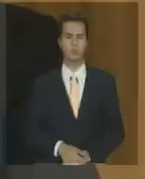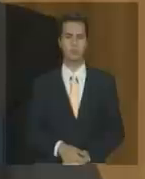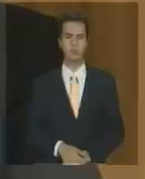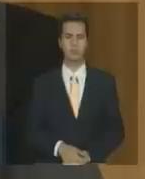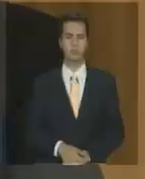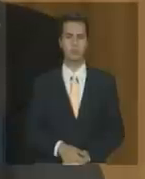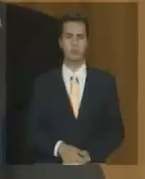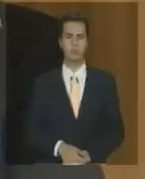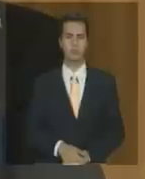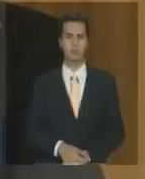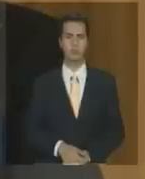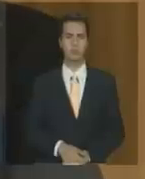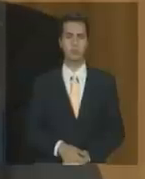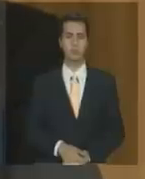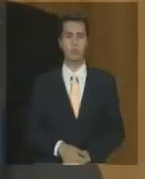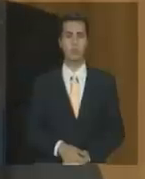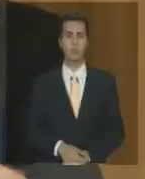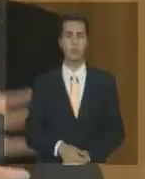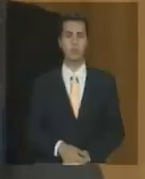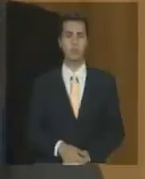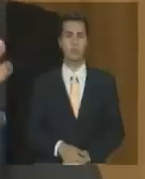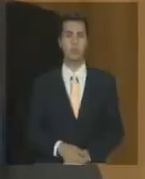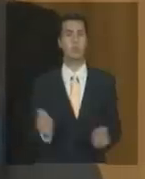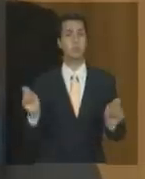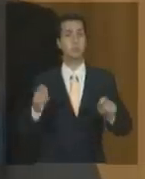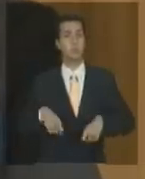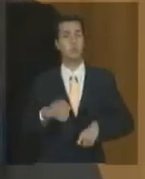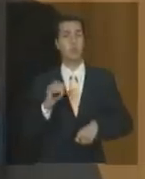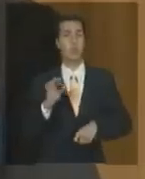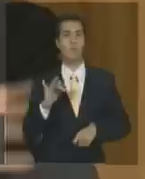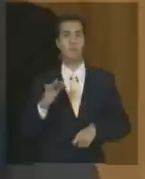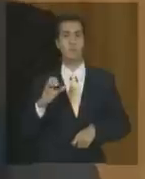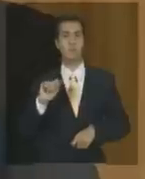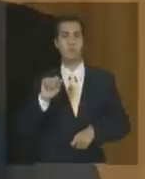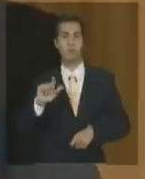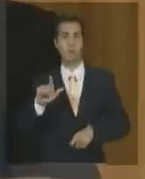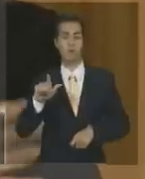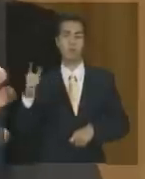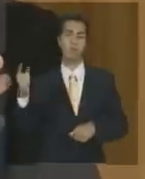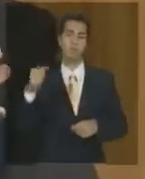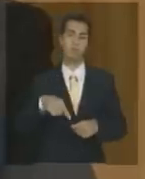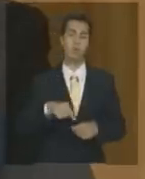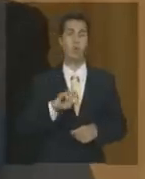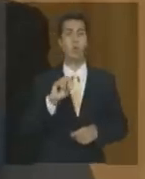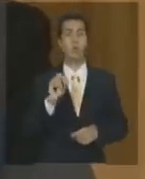vias oficiais, algum tipo de censura, então acho que isso vai ter que